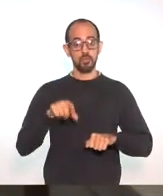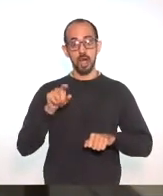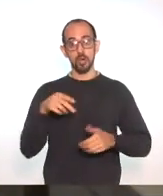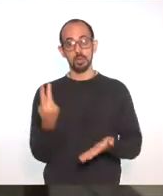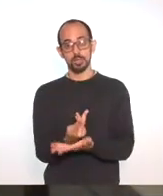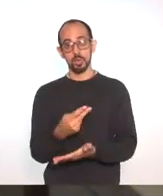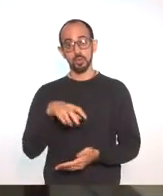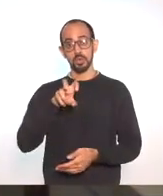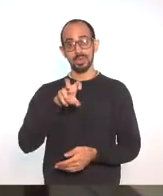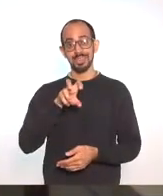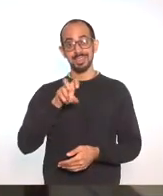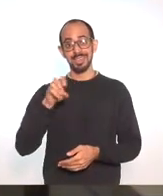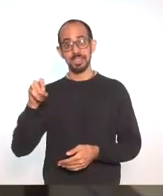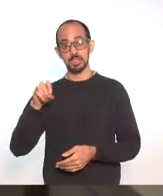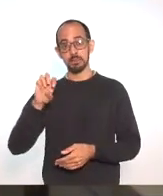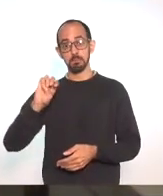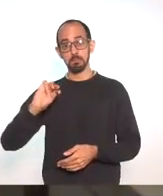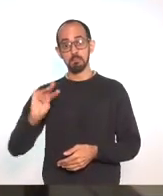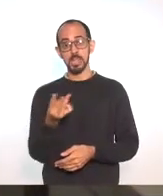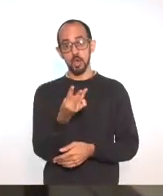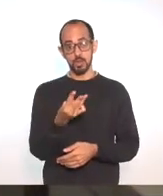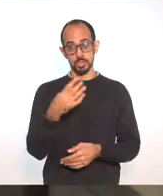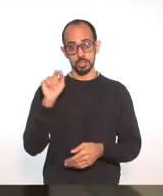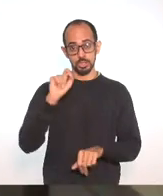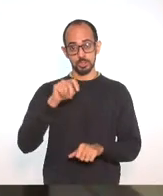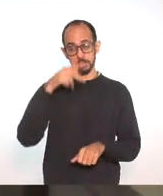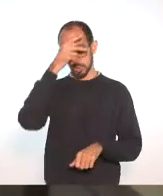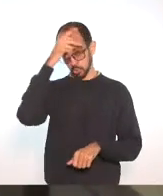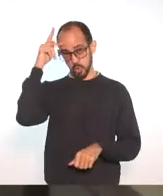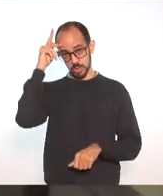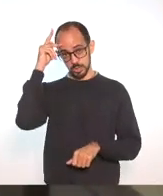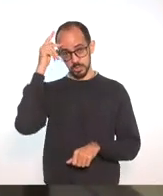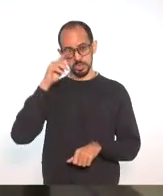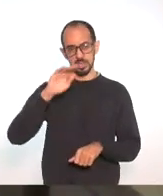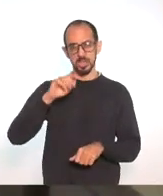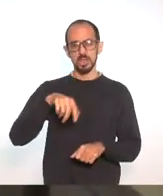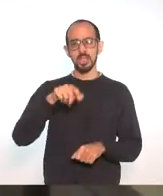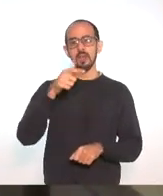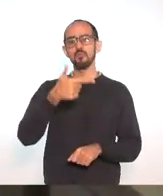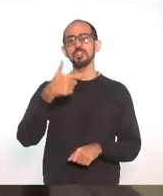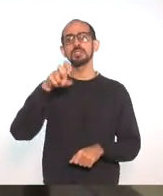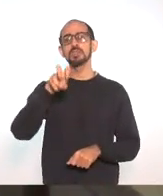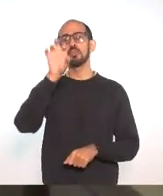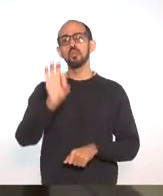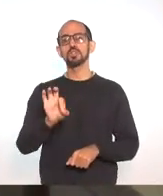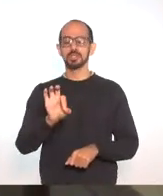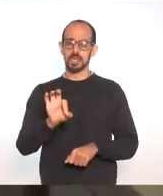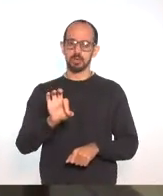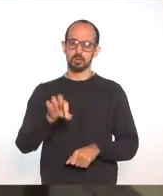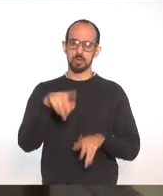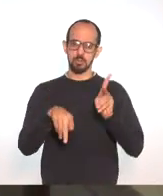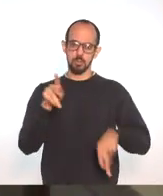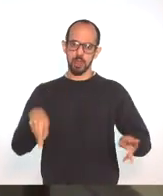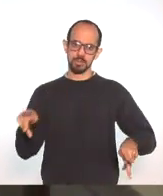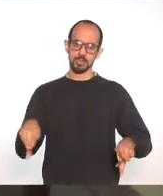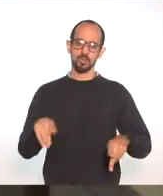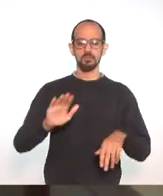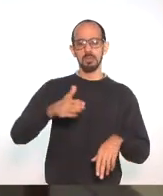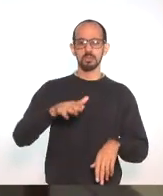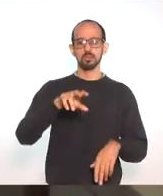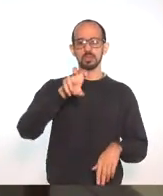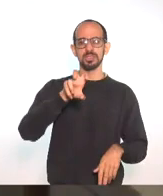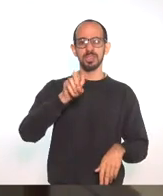pessoas no mundo um quarto da população e produziu mais de 50 milhões de mortes